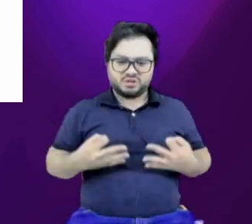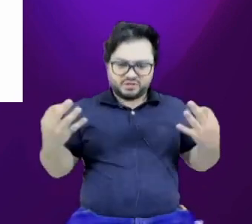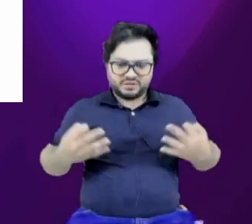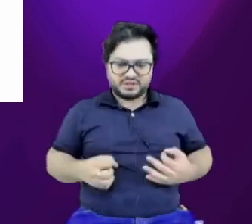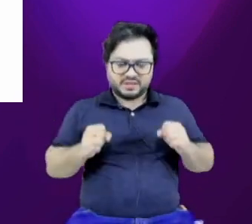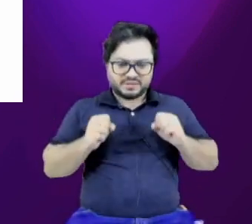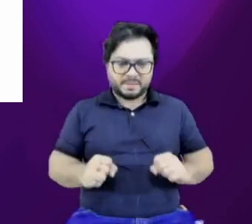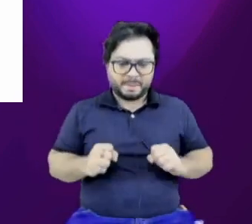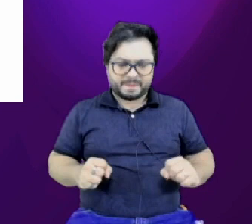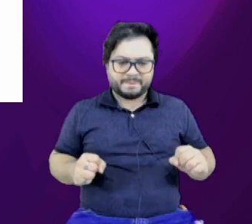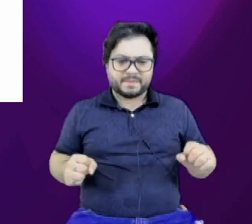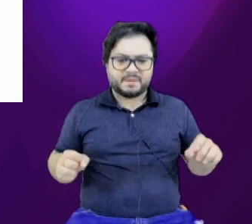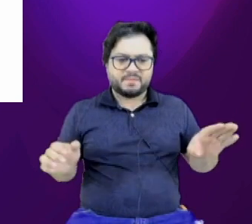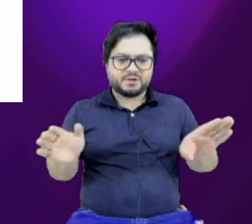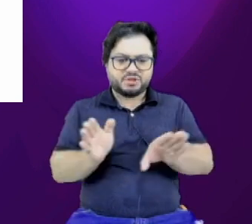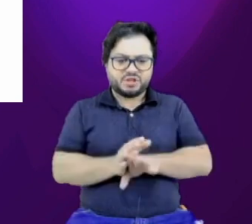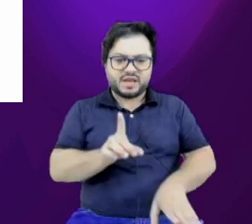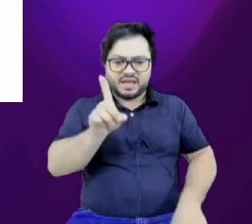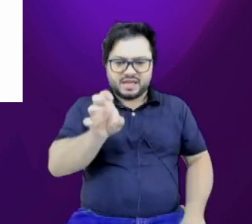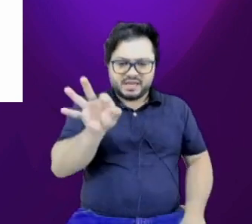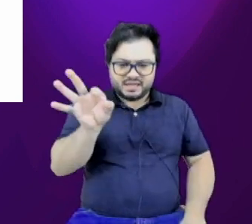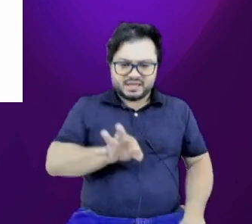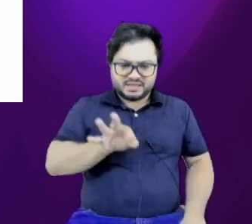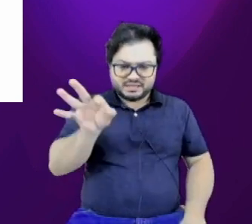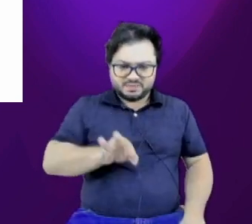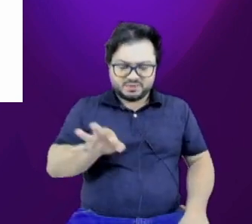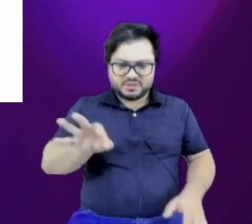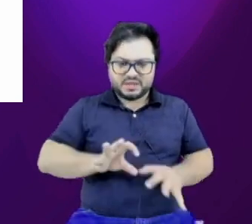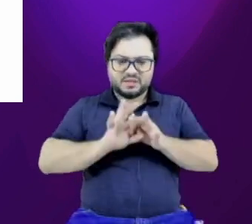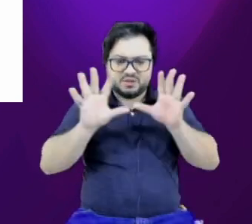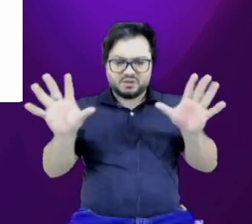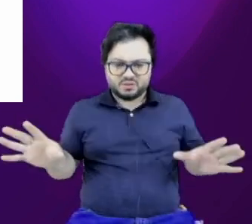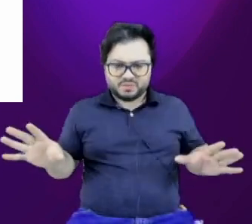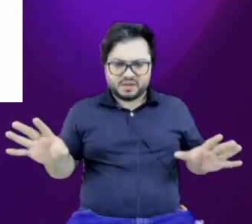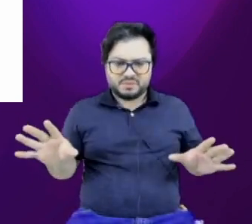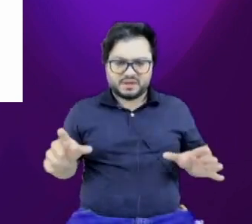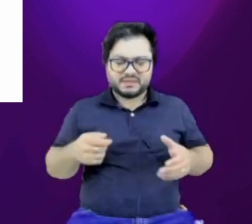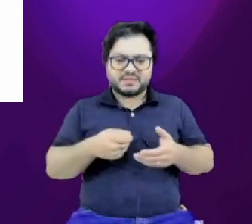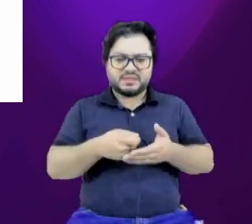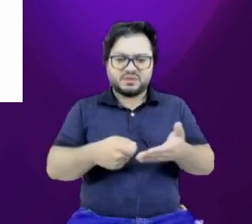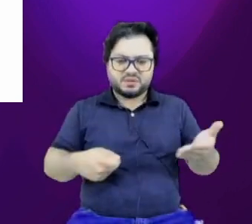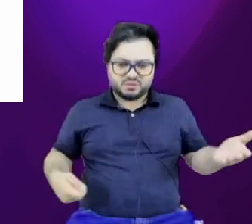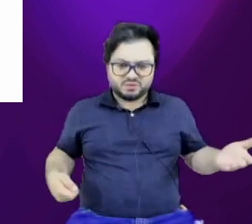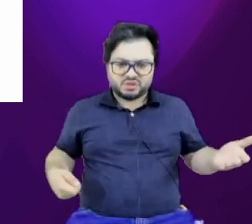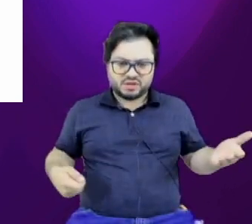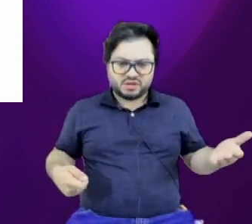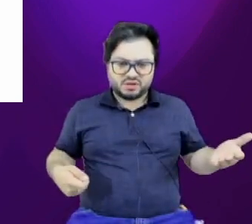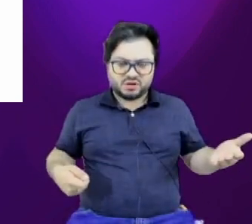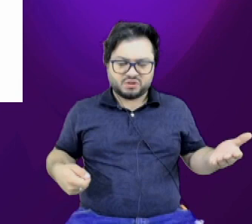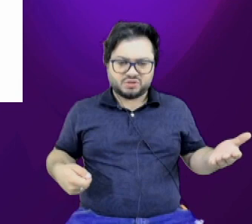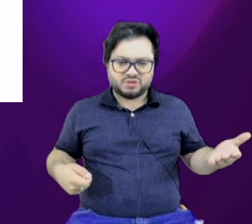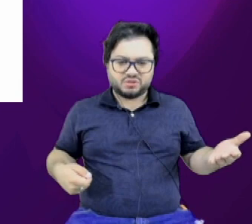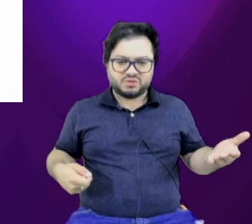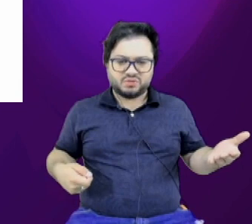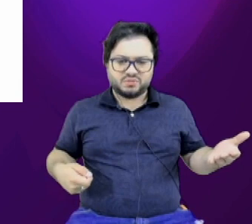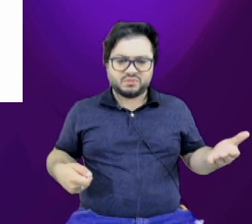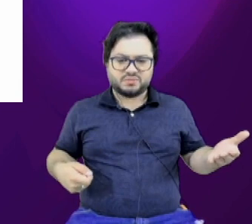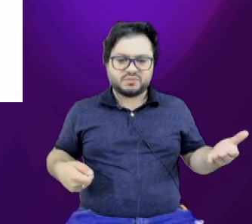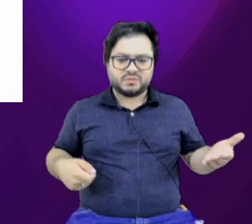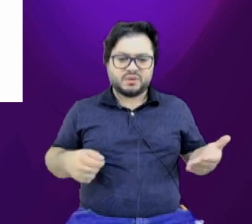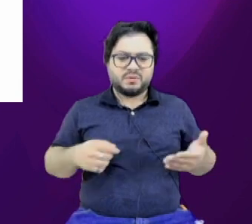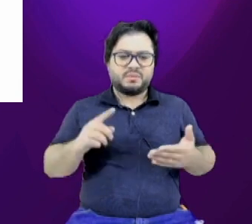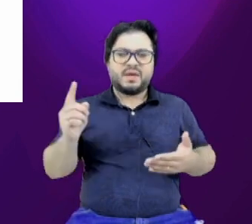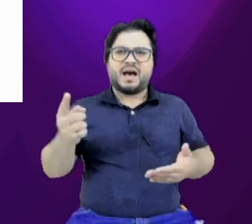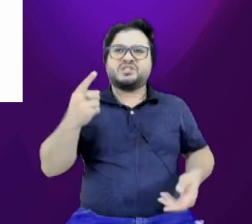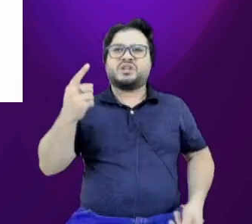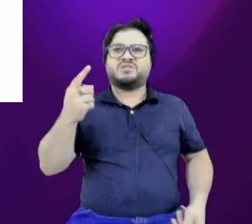pode chegar entre 15% para a liberação do diagnóstico no diagnóstico primário